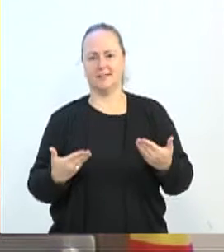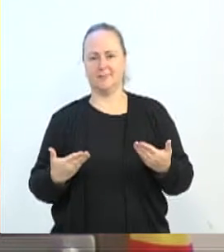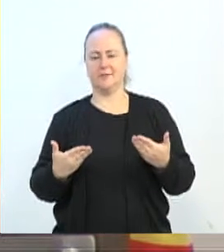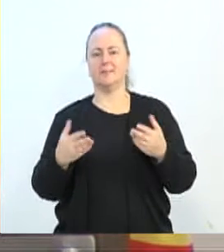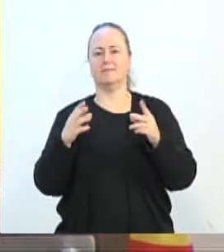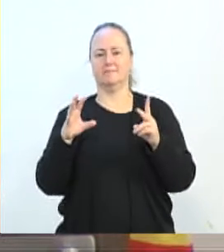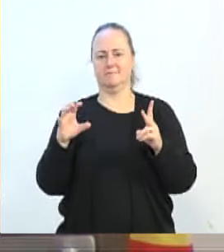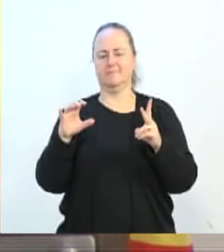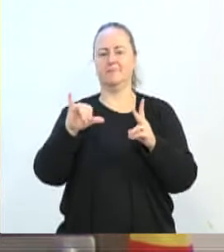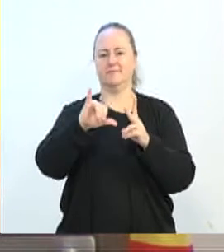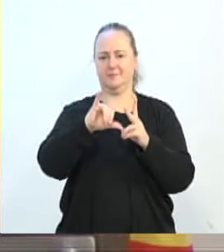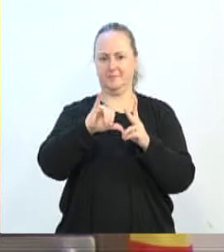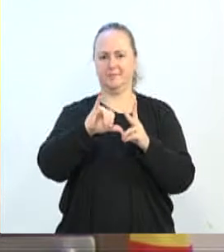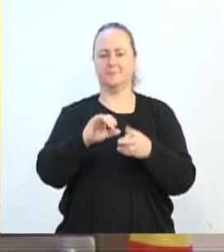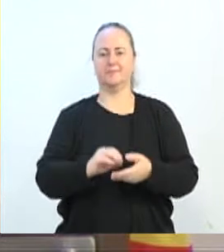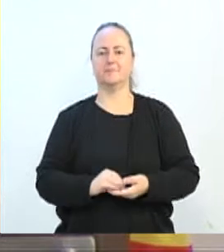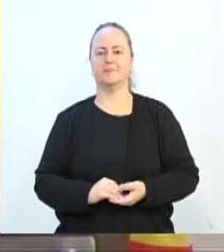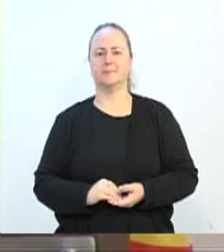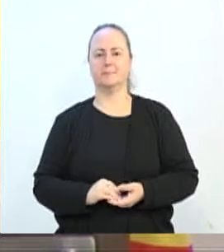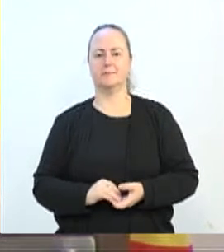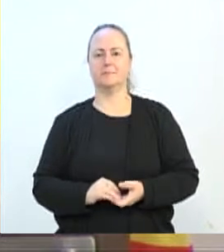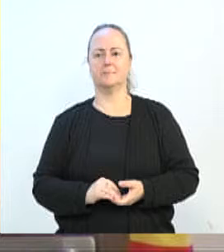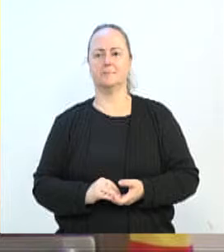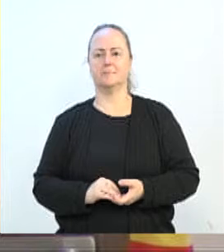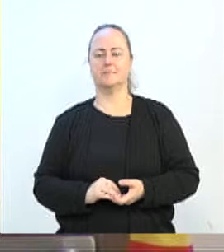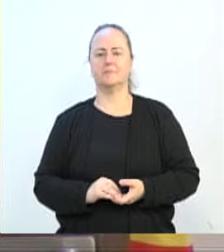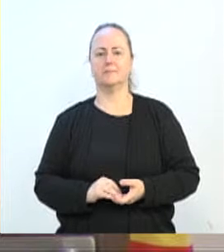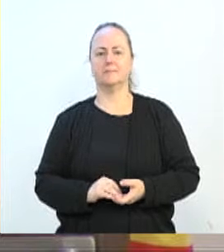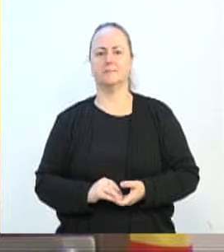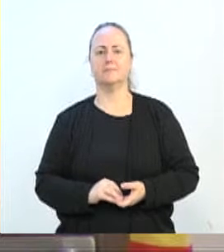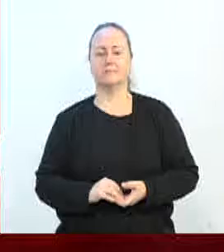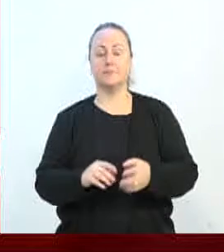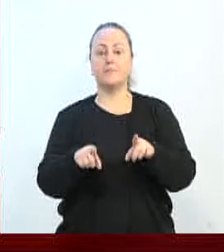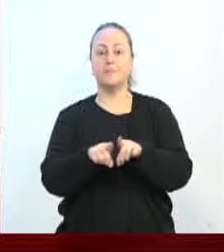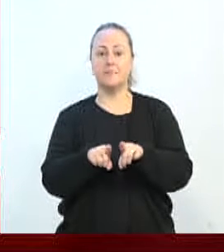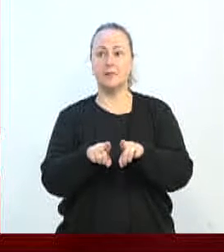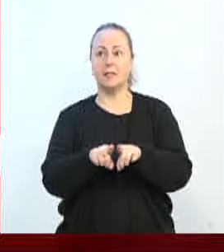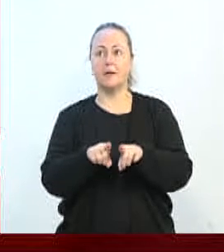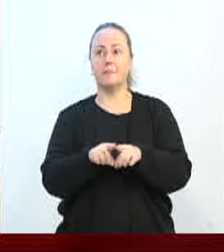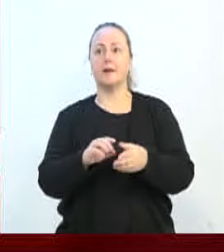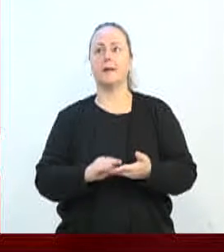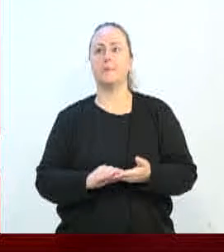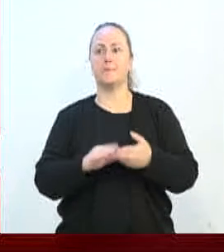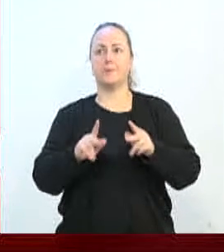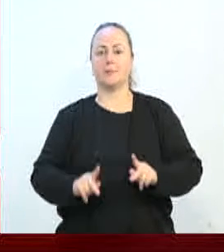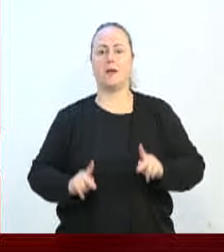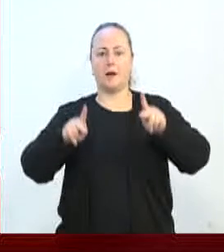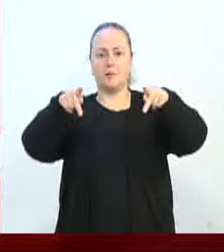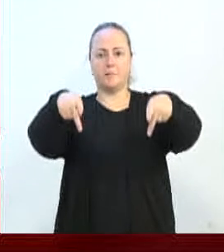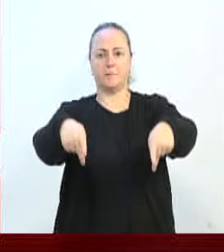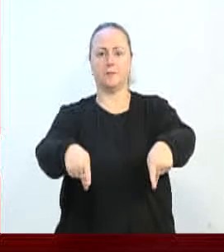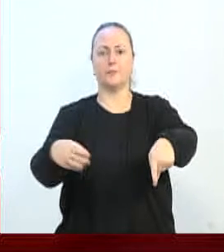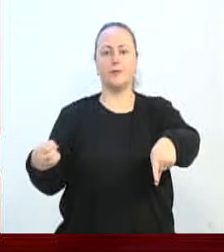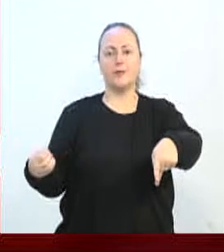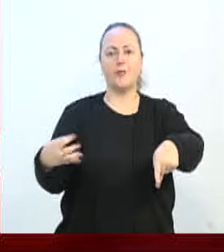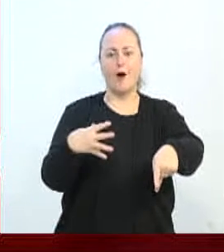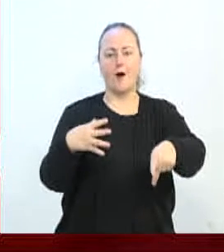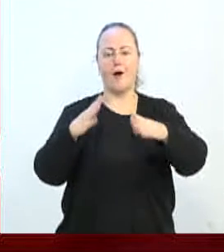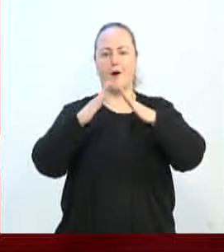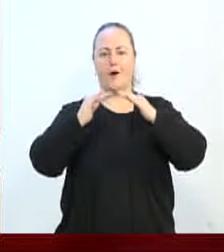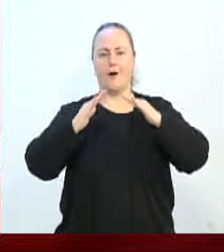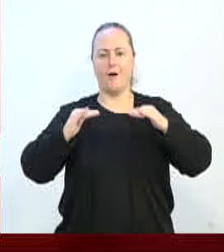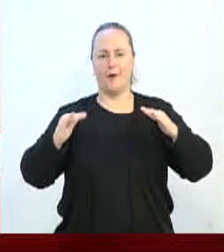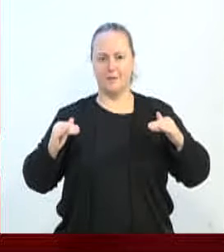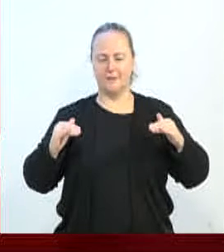Central tem também as fotos da obra da ponte do a nova ponte do texto de salto que fará a ligação